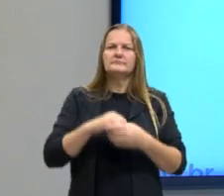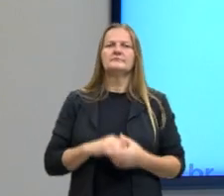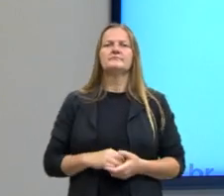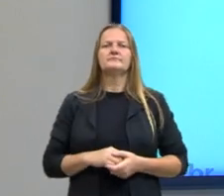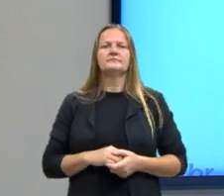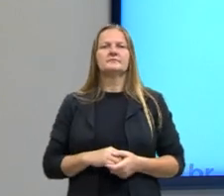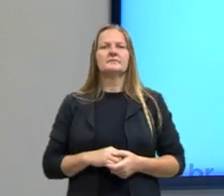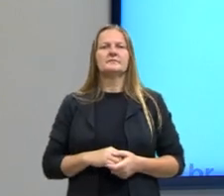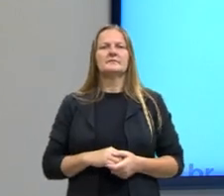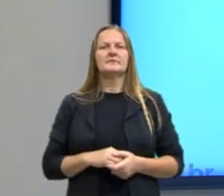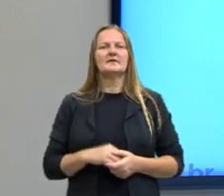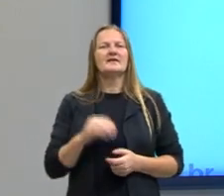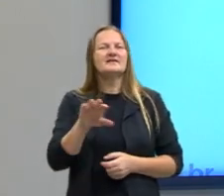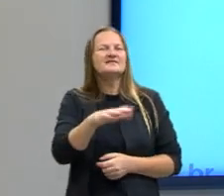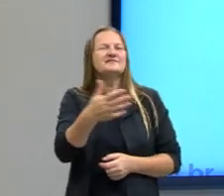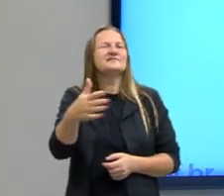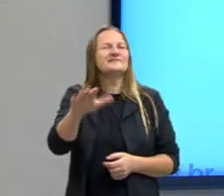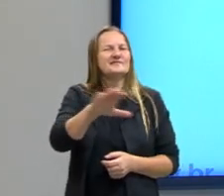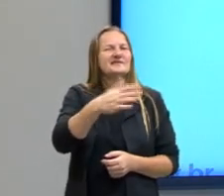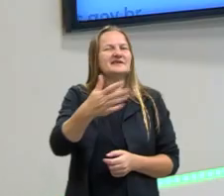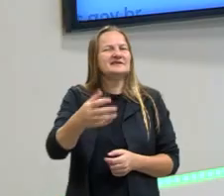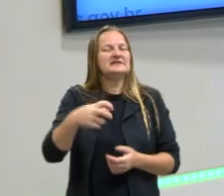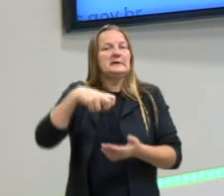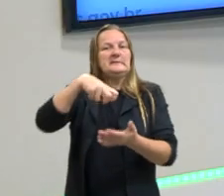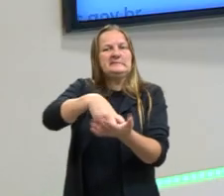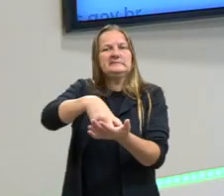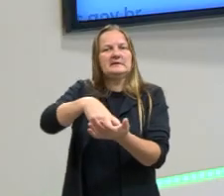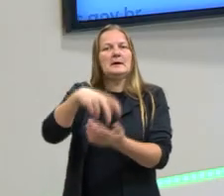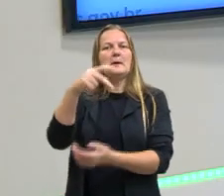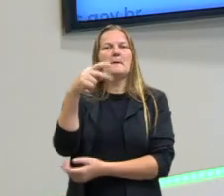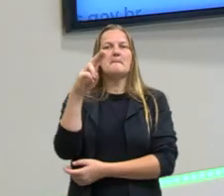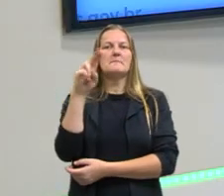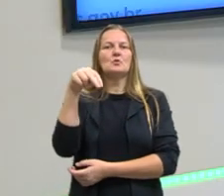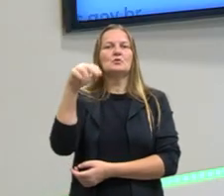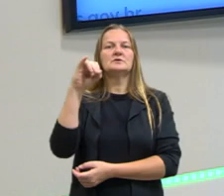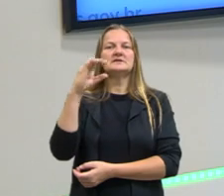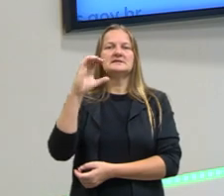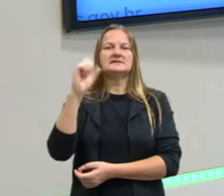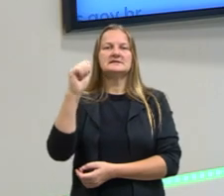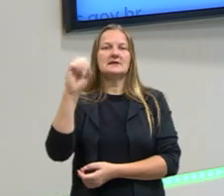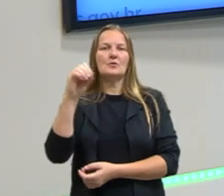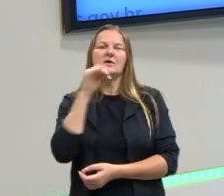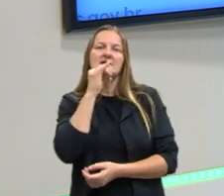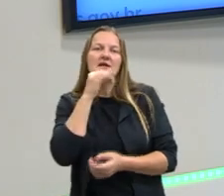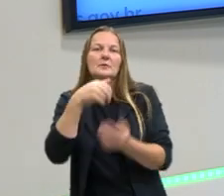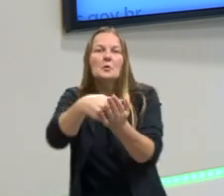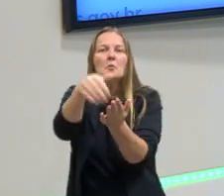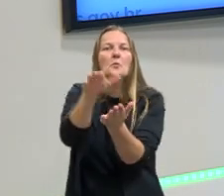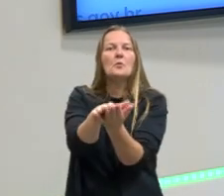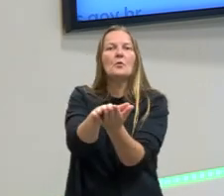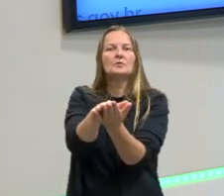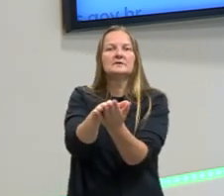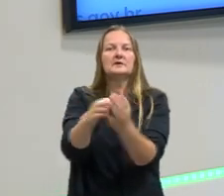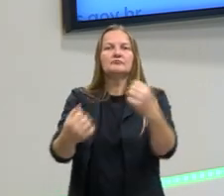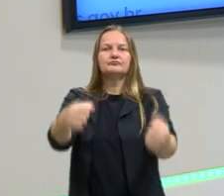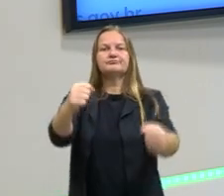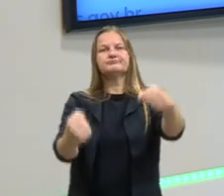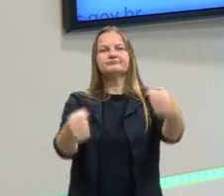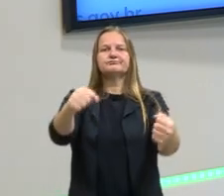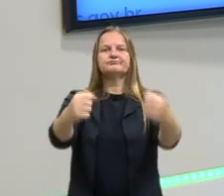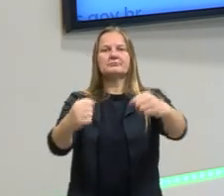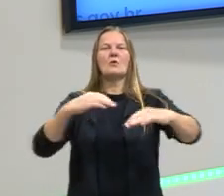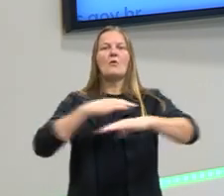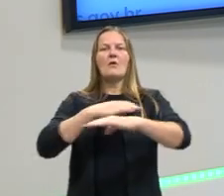sermos nós somos de certa forma punidos por exemplo legalmente com a multa de trânsito você infringiu a